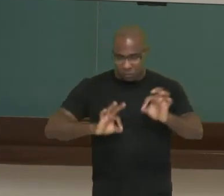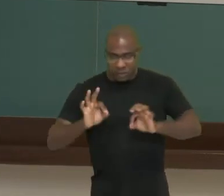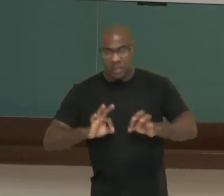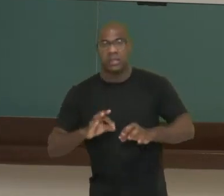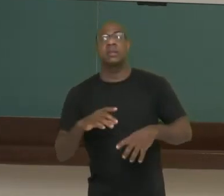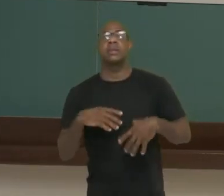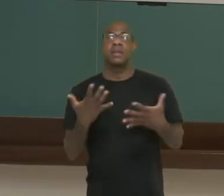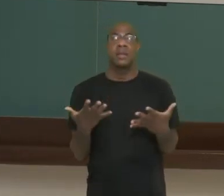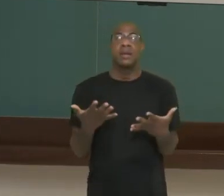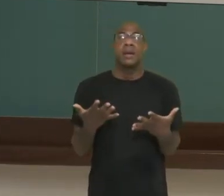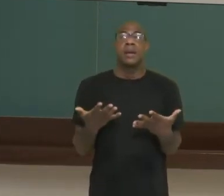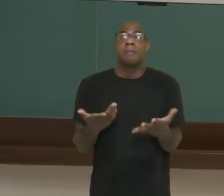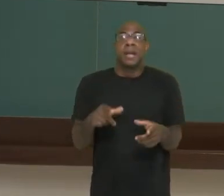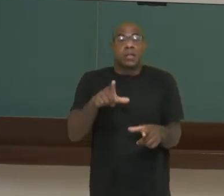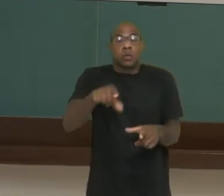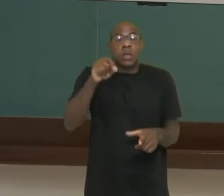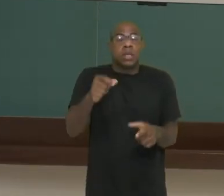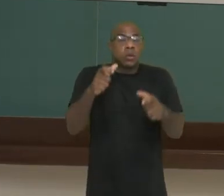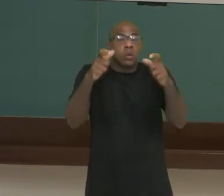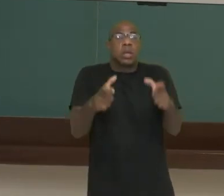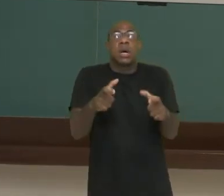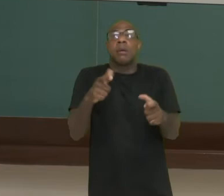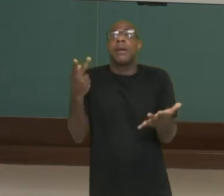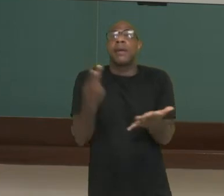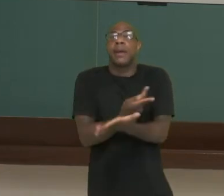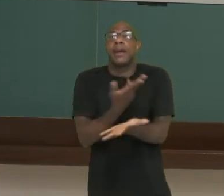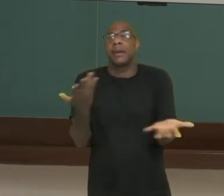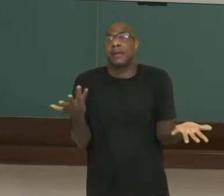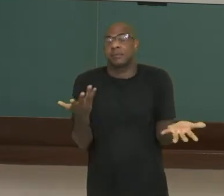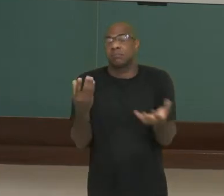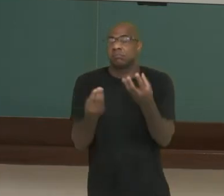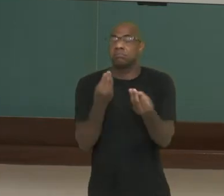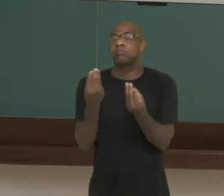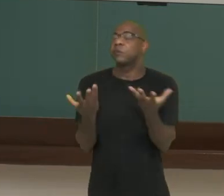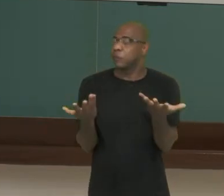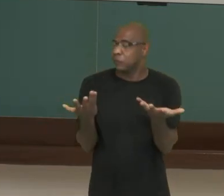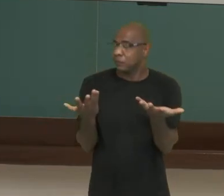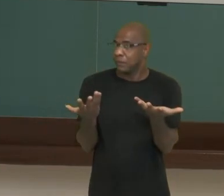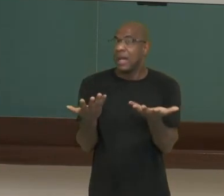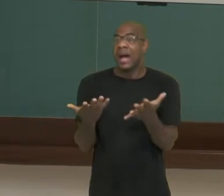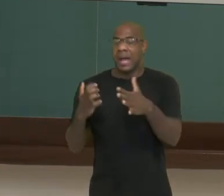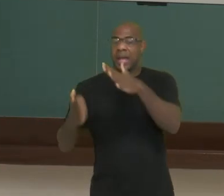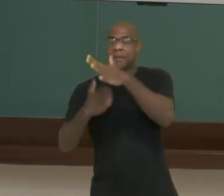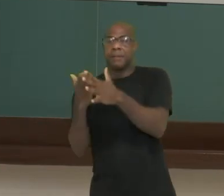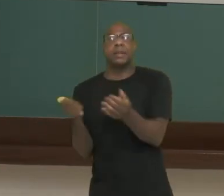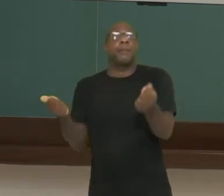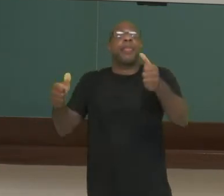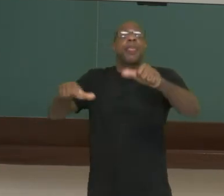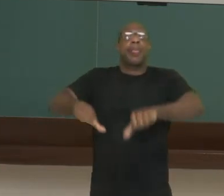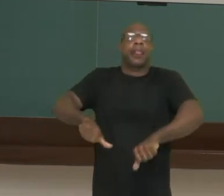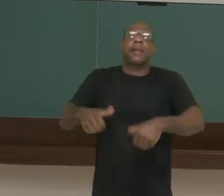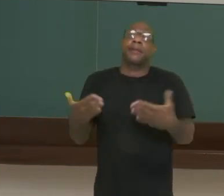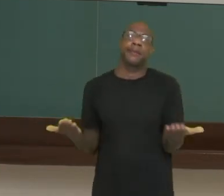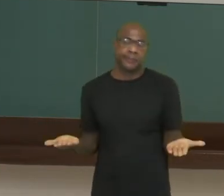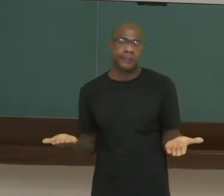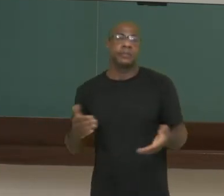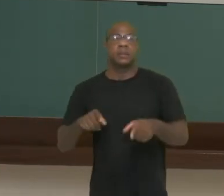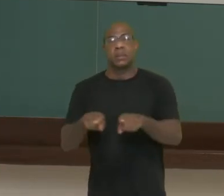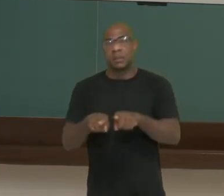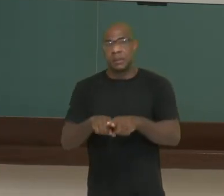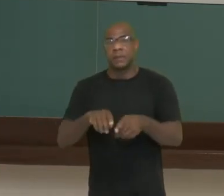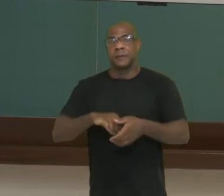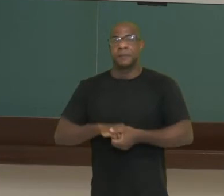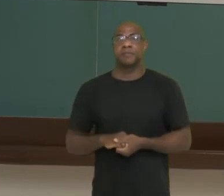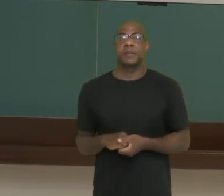atendimento, mas escolheu um local errado, consequentemente acaba indo à falência por exatamente não lembrar